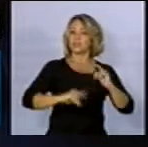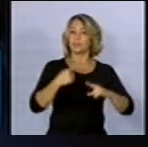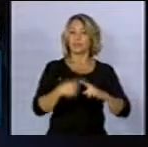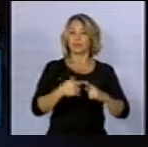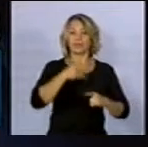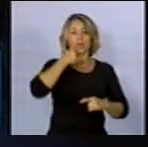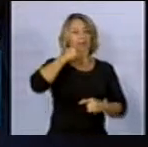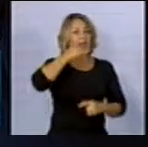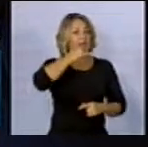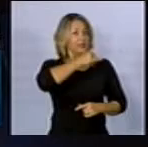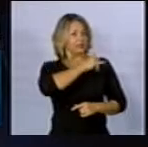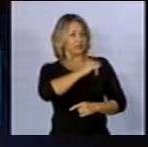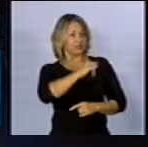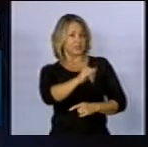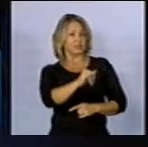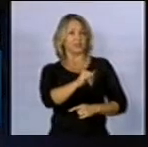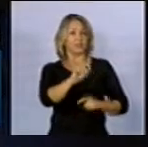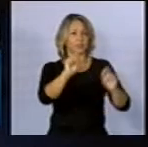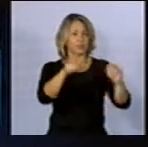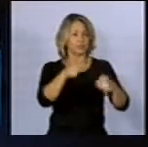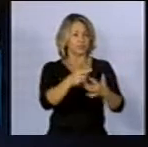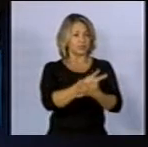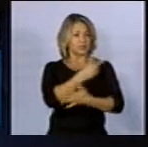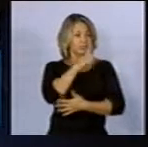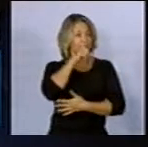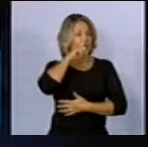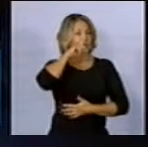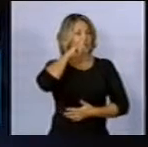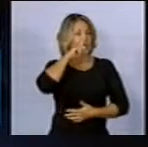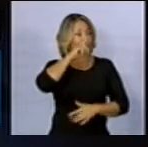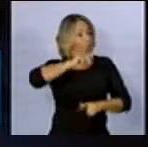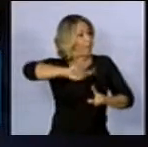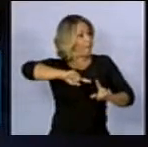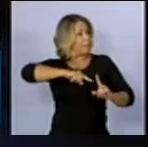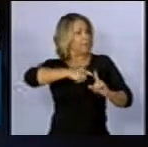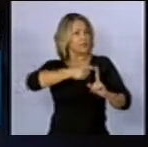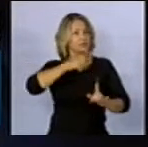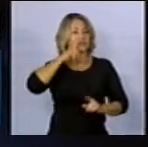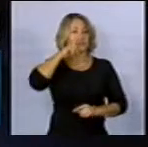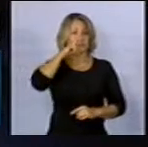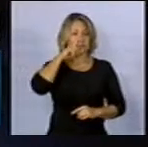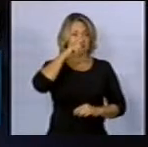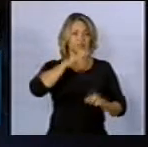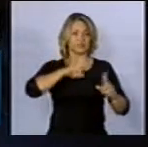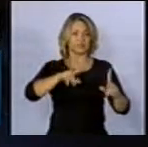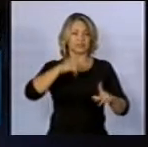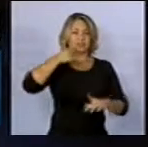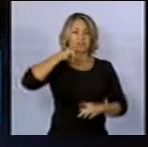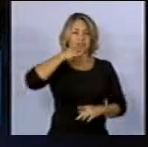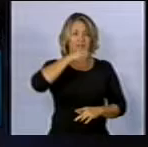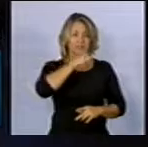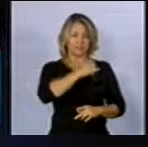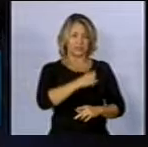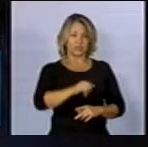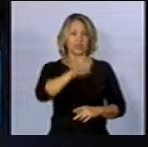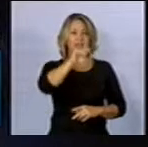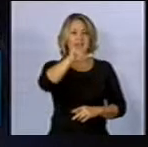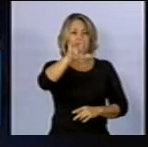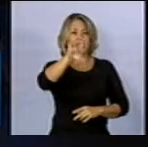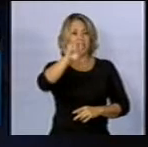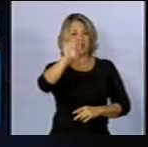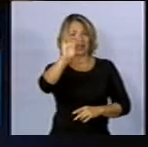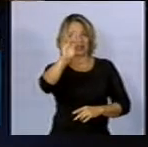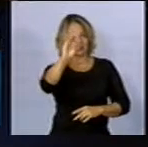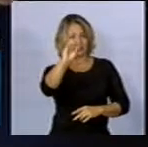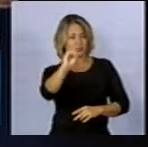ionizante ela é tanto quanto perigosa ou mais perigosa que é a irradiação eletromagnética que